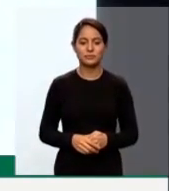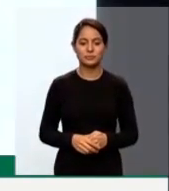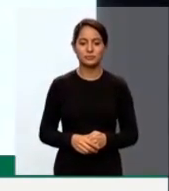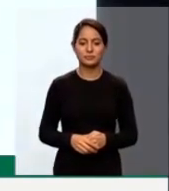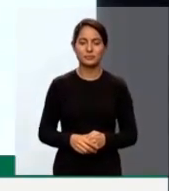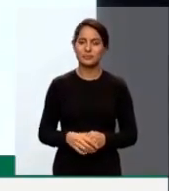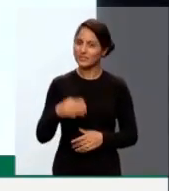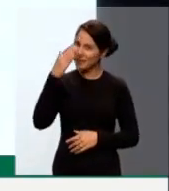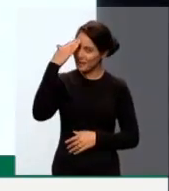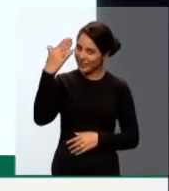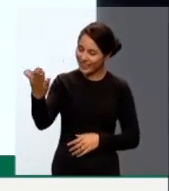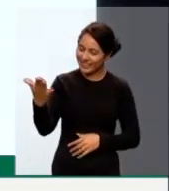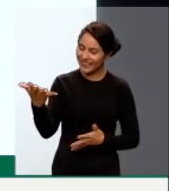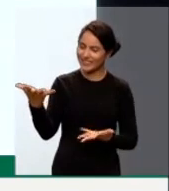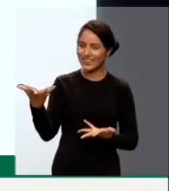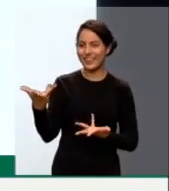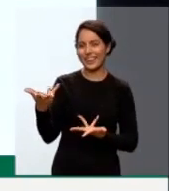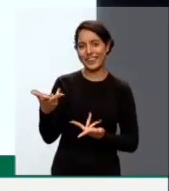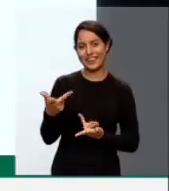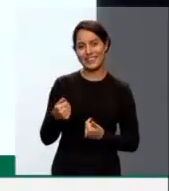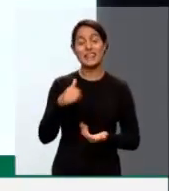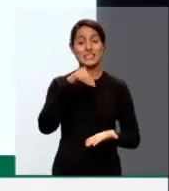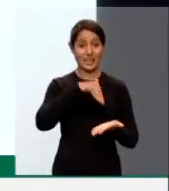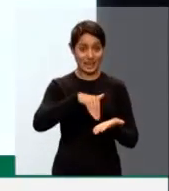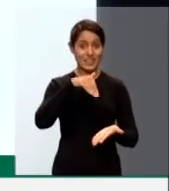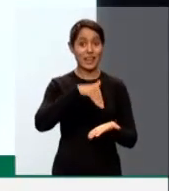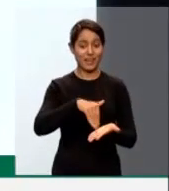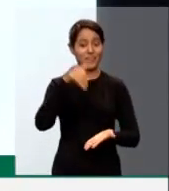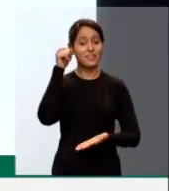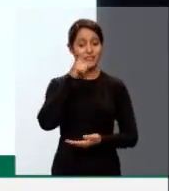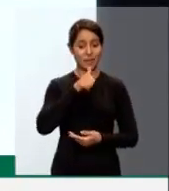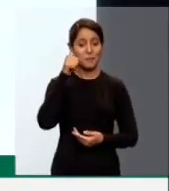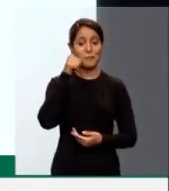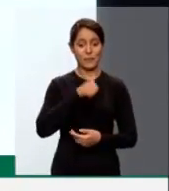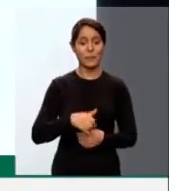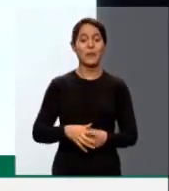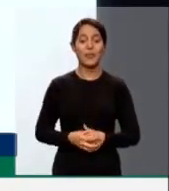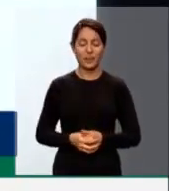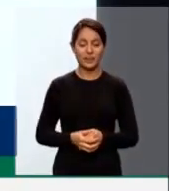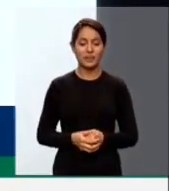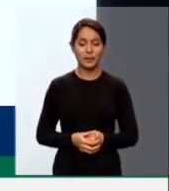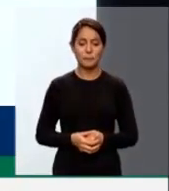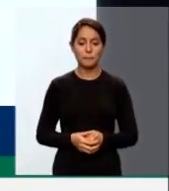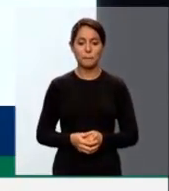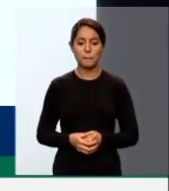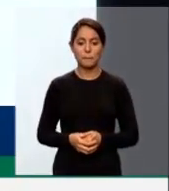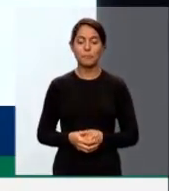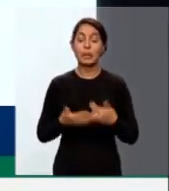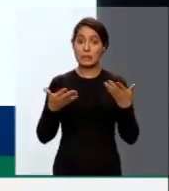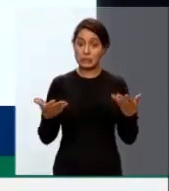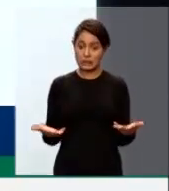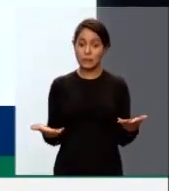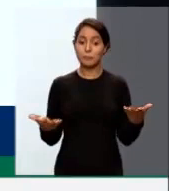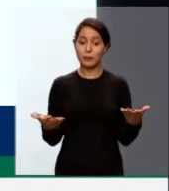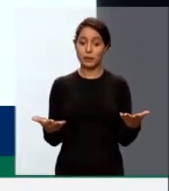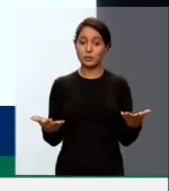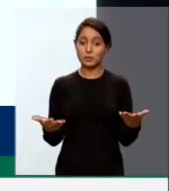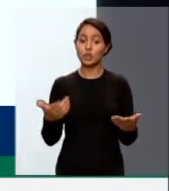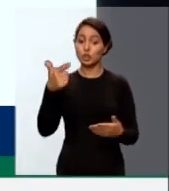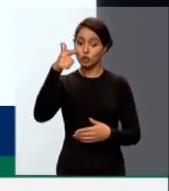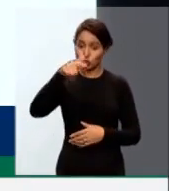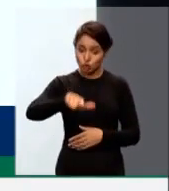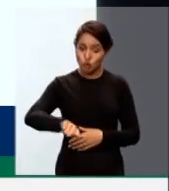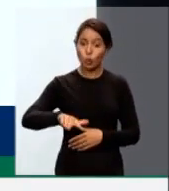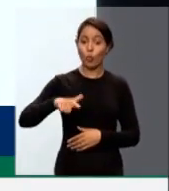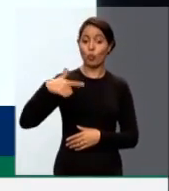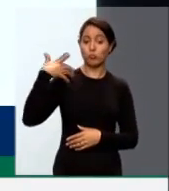Nossa, eu que agradeço demais em nome da Secretaria da Mulher e queria reforçar aqui para a